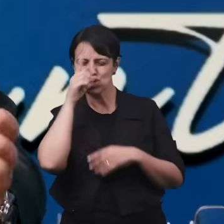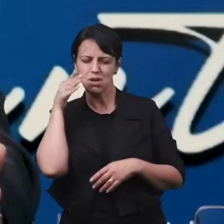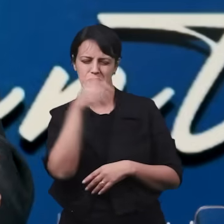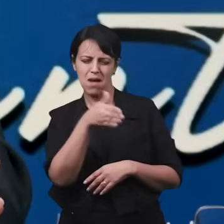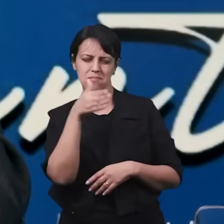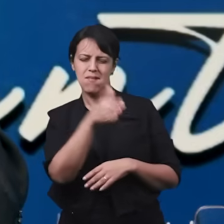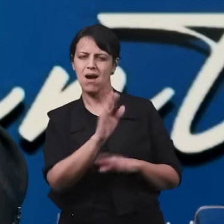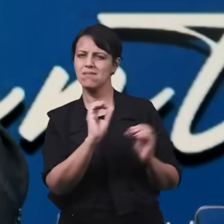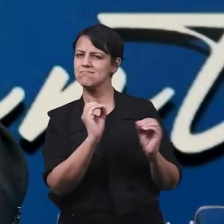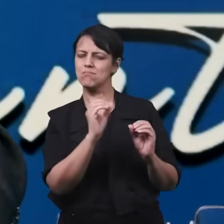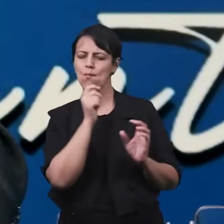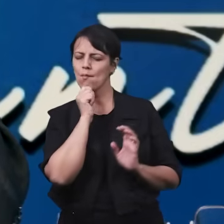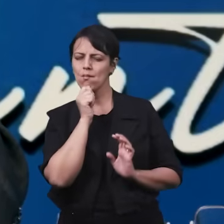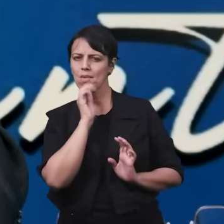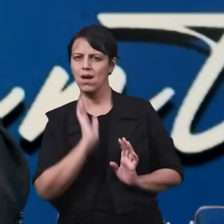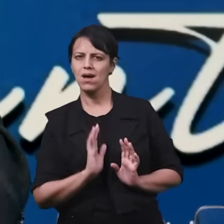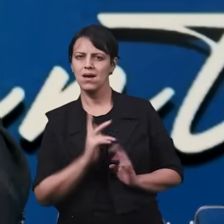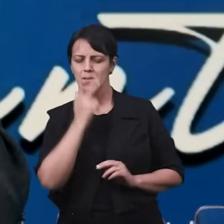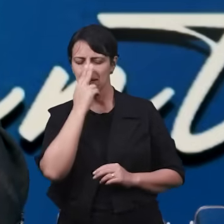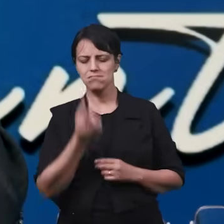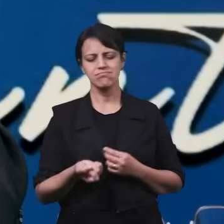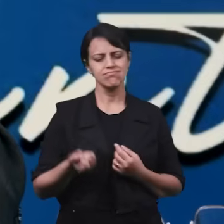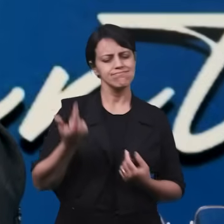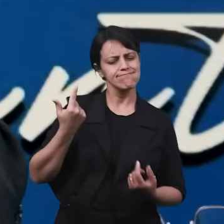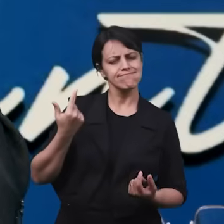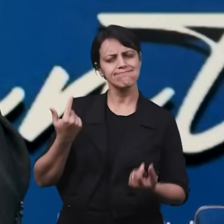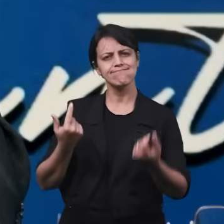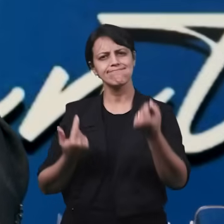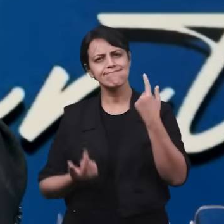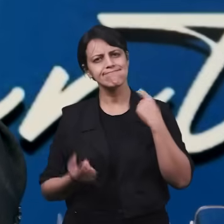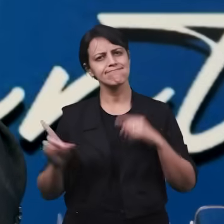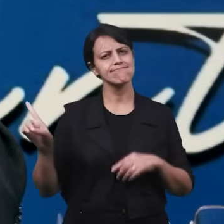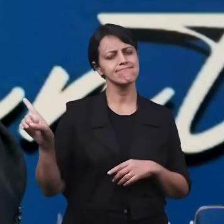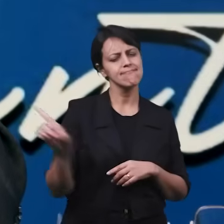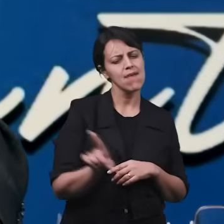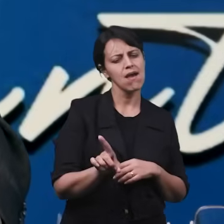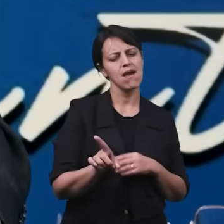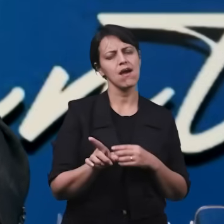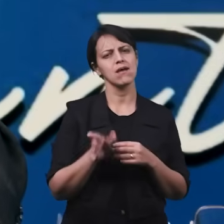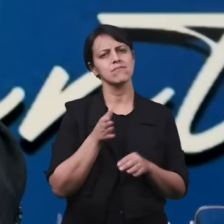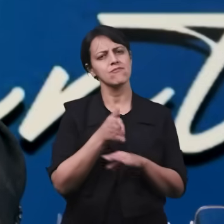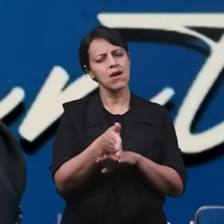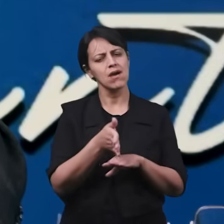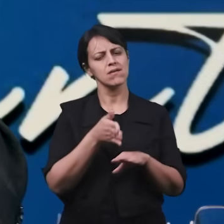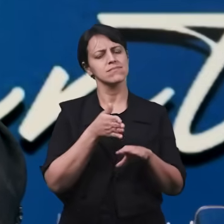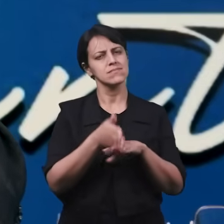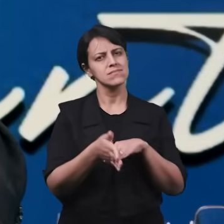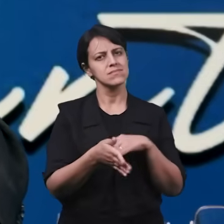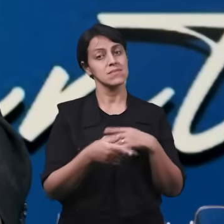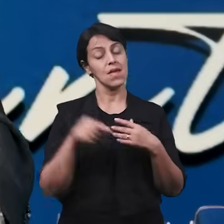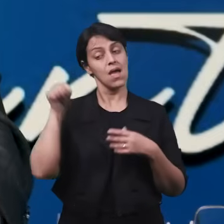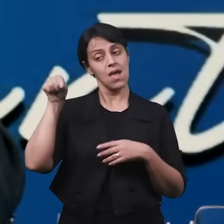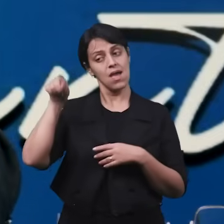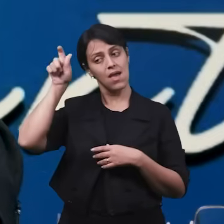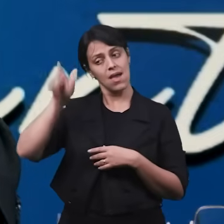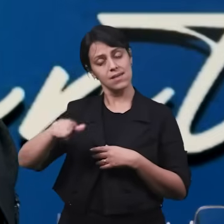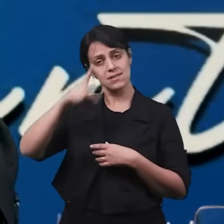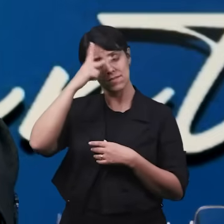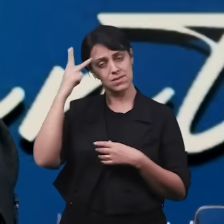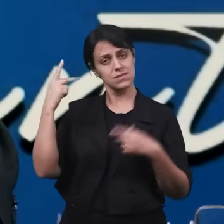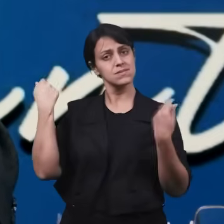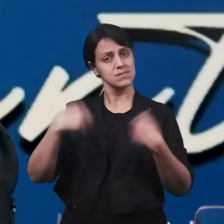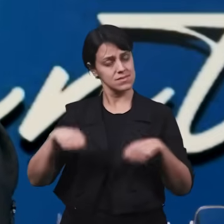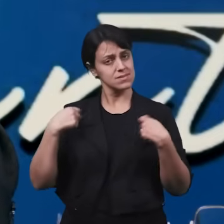vir com frequência à igreja e tudo. Então essa pessoa, ela realmente tem necessidade, em